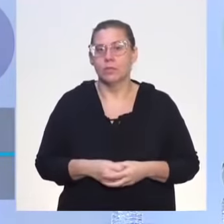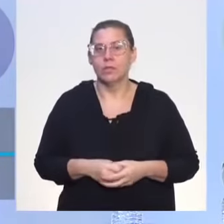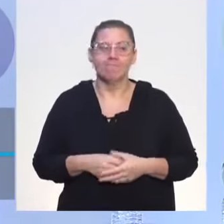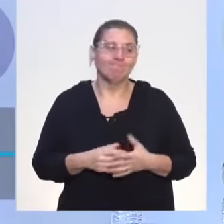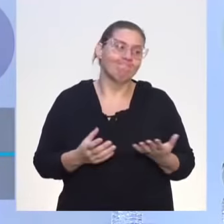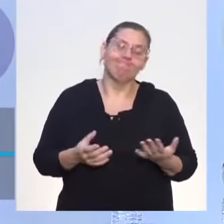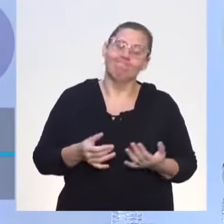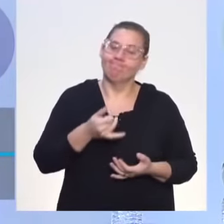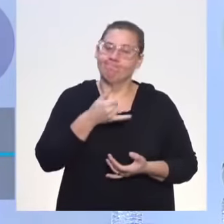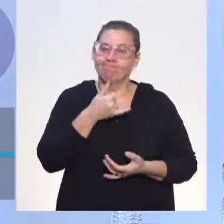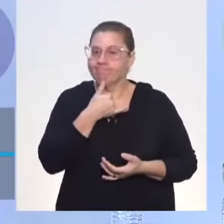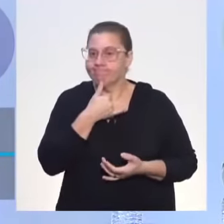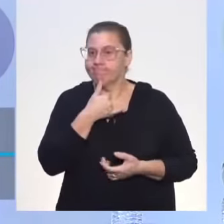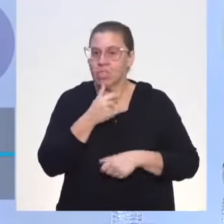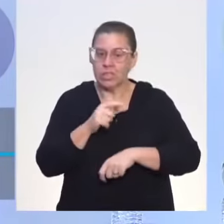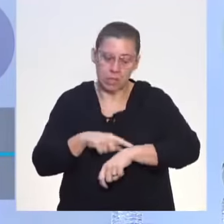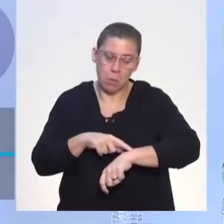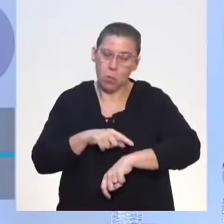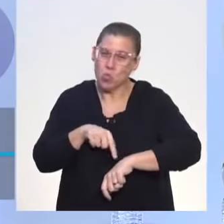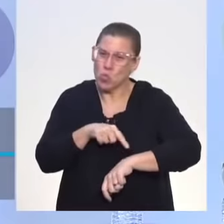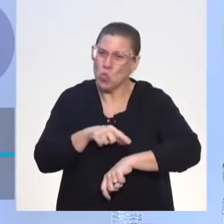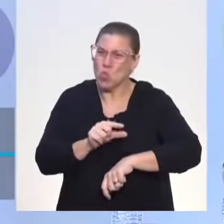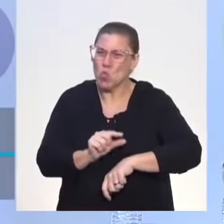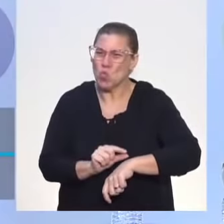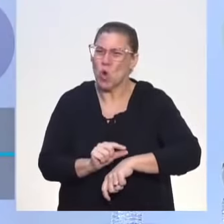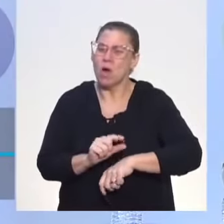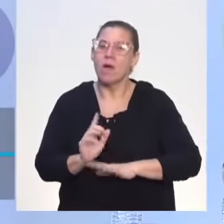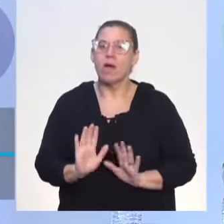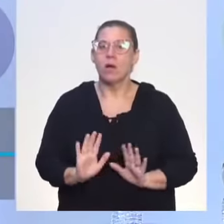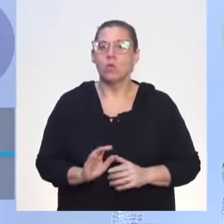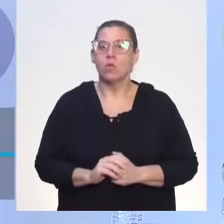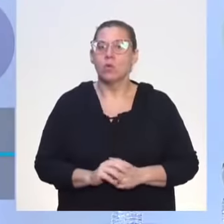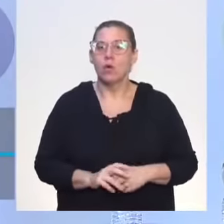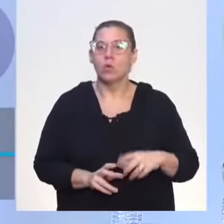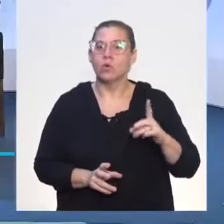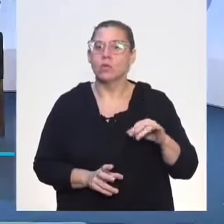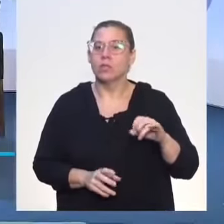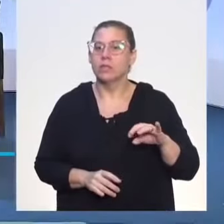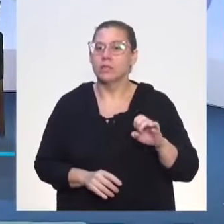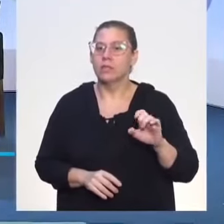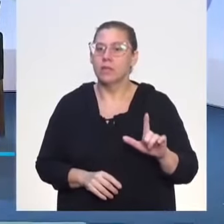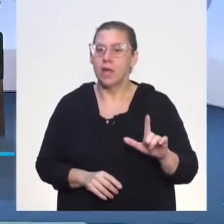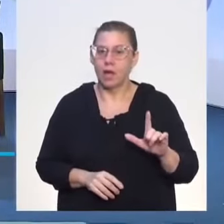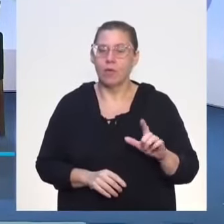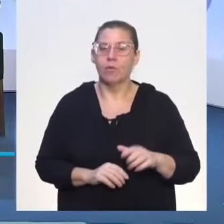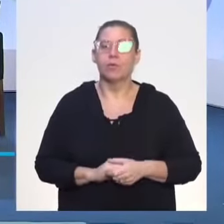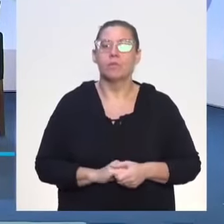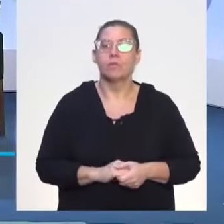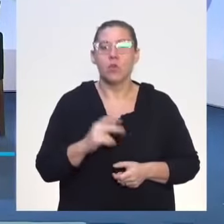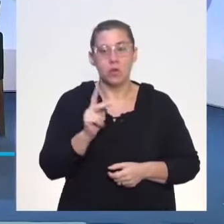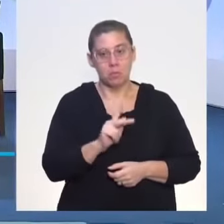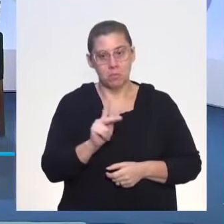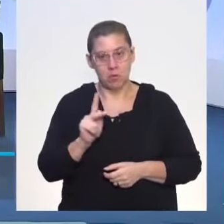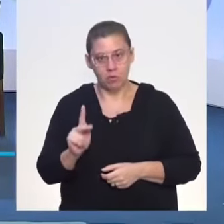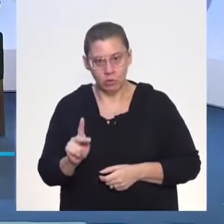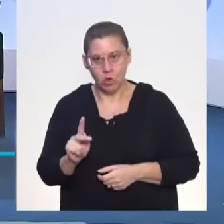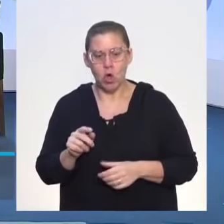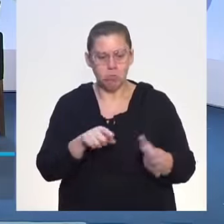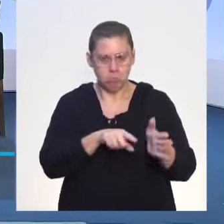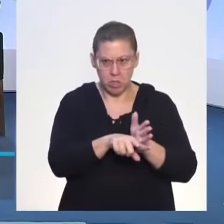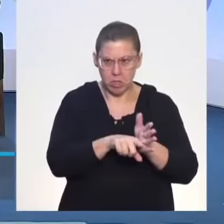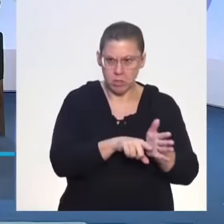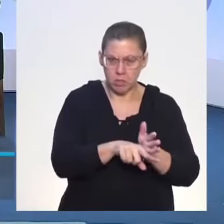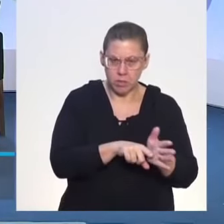nós temos pouco tempo, nada mais, nada menos do que o Daniel Munduruku, professor,